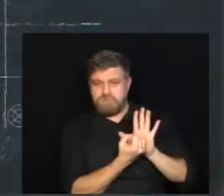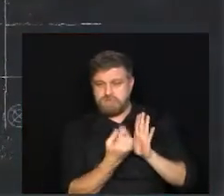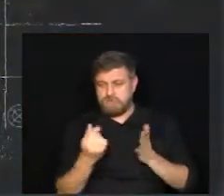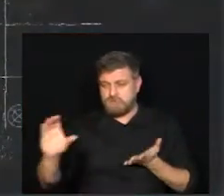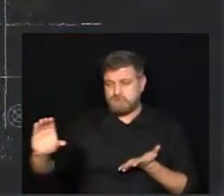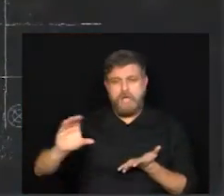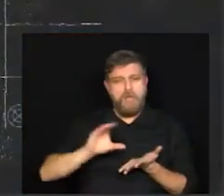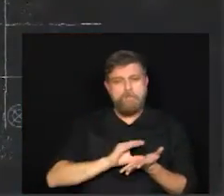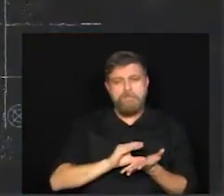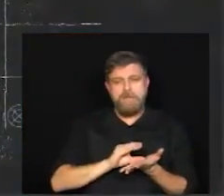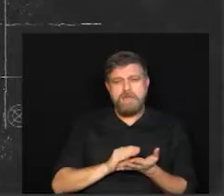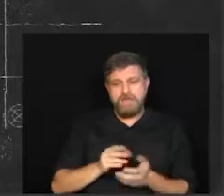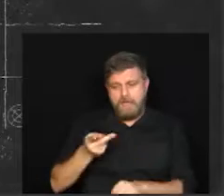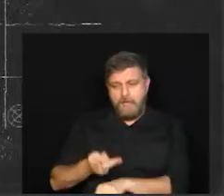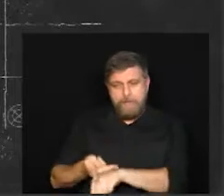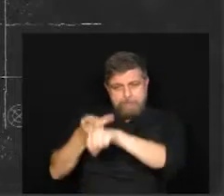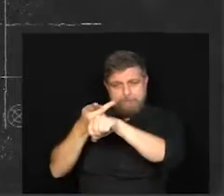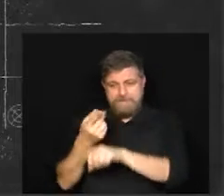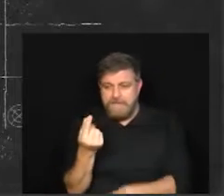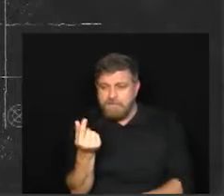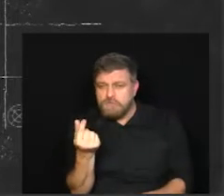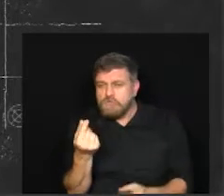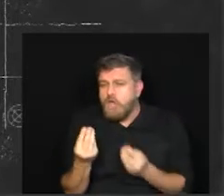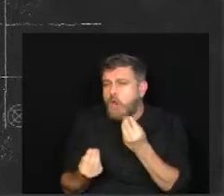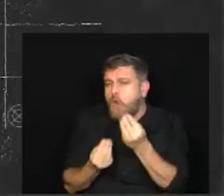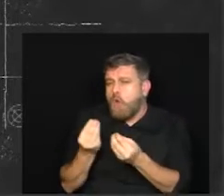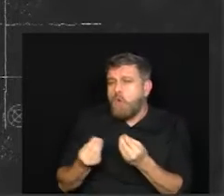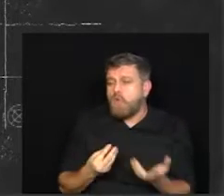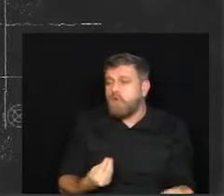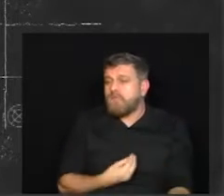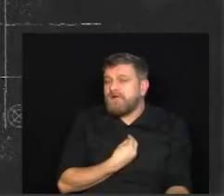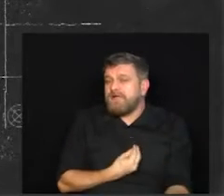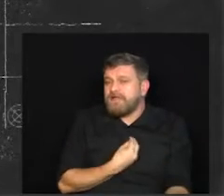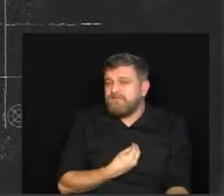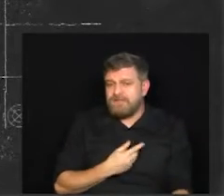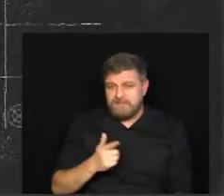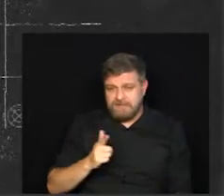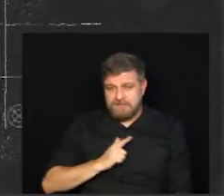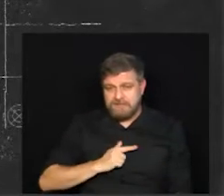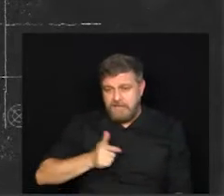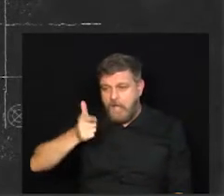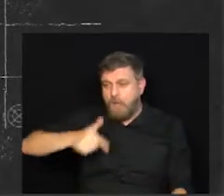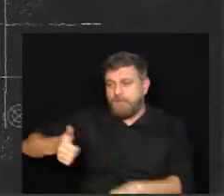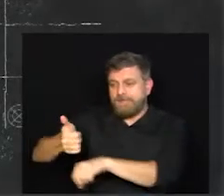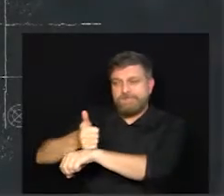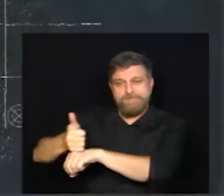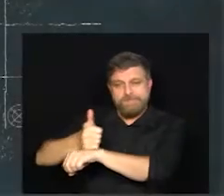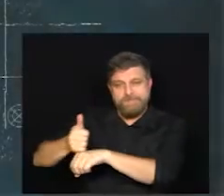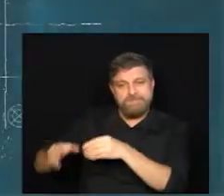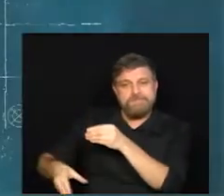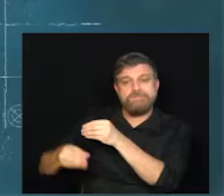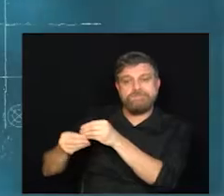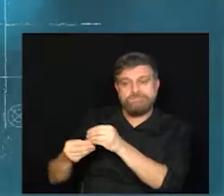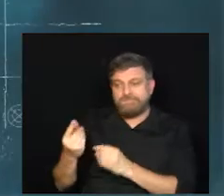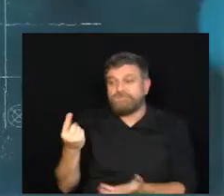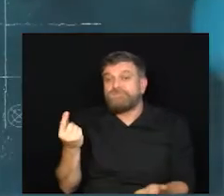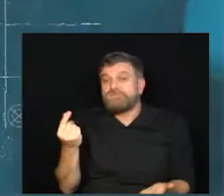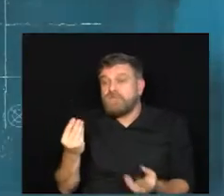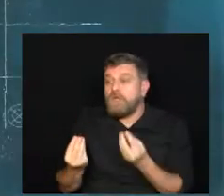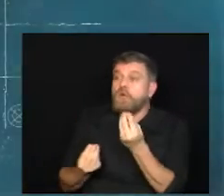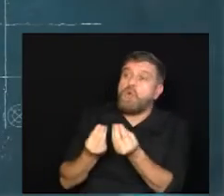de premiação em competição? Como é que você sobrevive? Ou tem que ter um outro complemento, uma outra